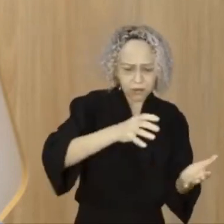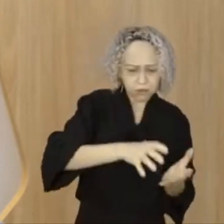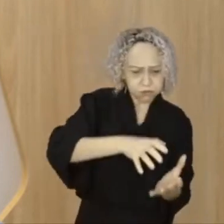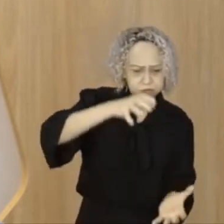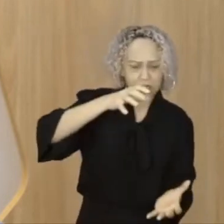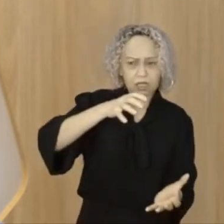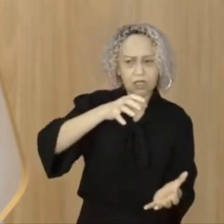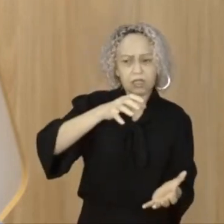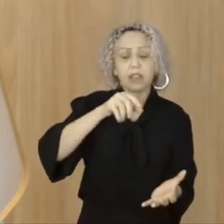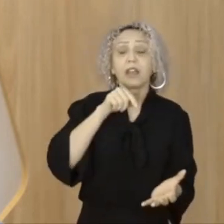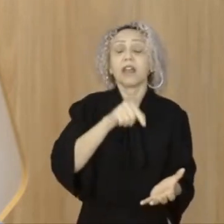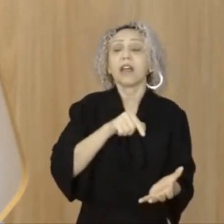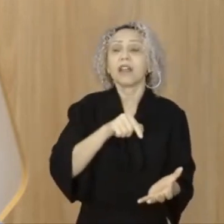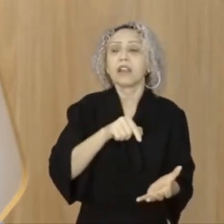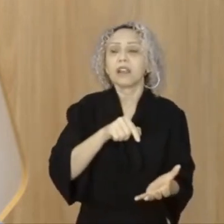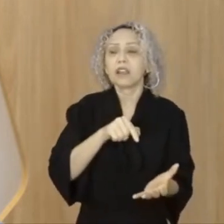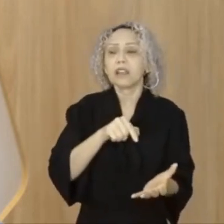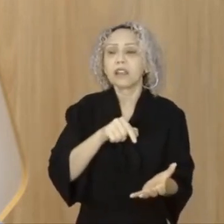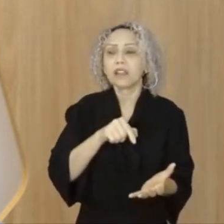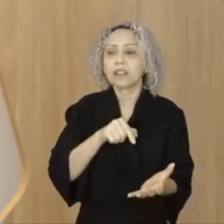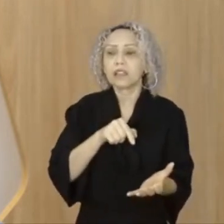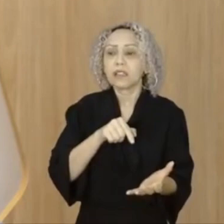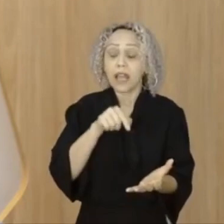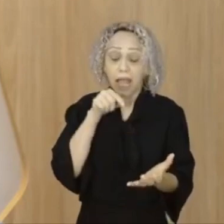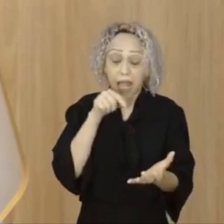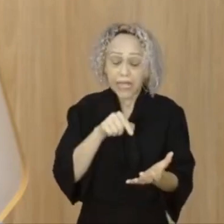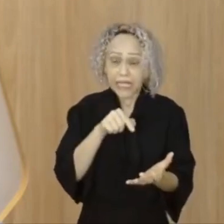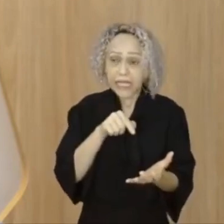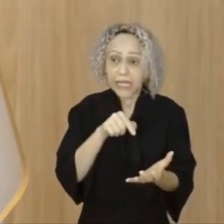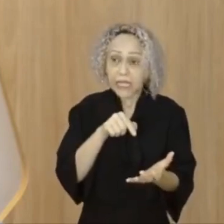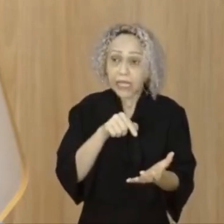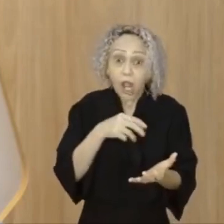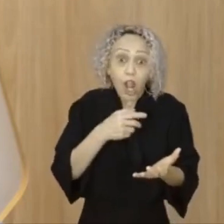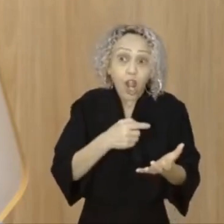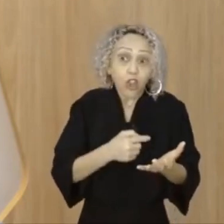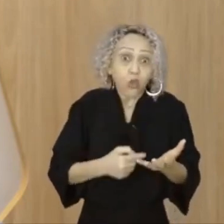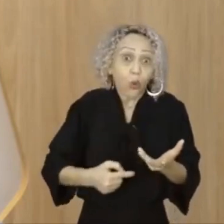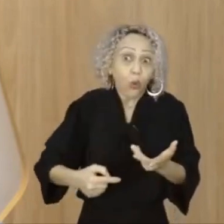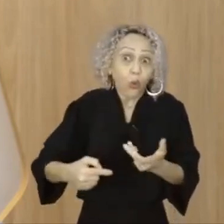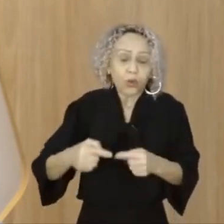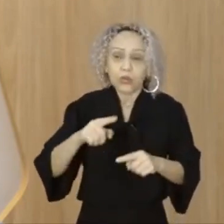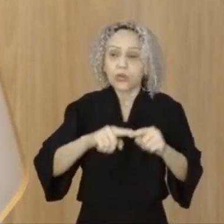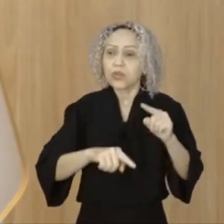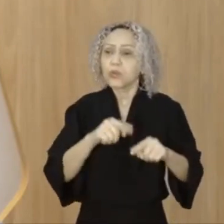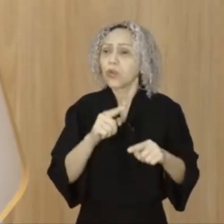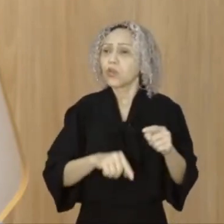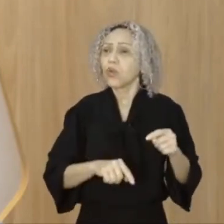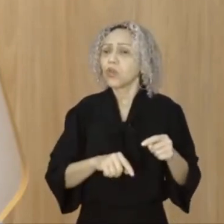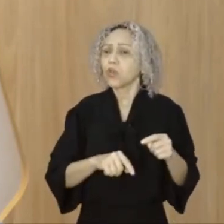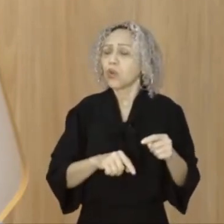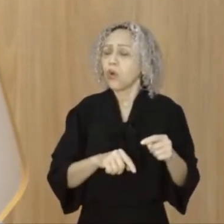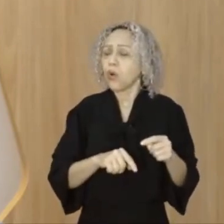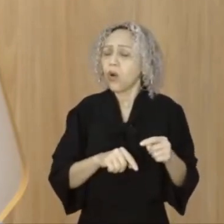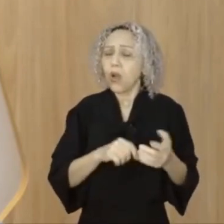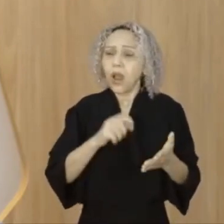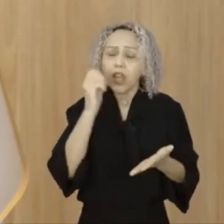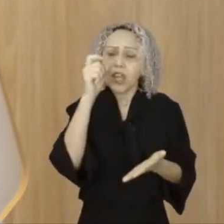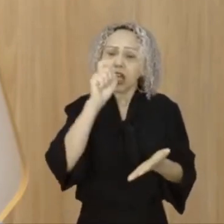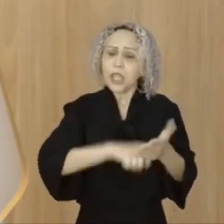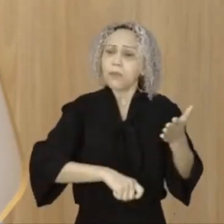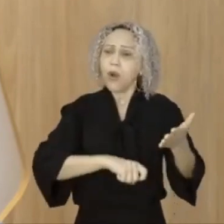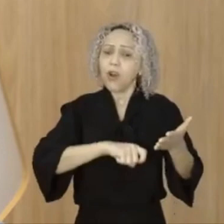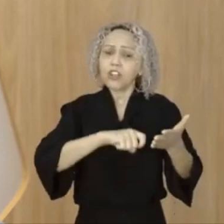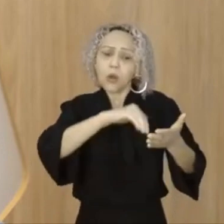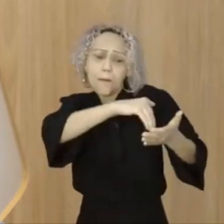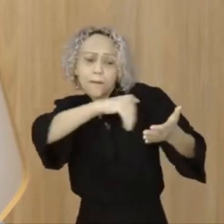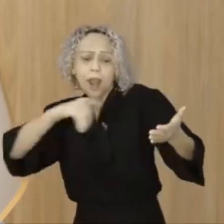povo brasileiro não vai comer mais com tributos. Vai ser totalmente isenta de tributação. E verdadeiramente, porque